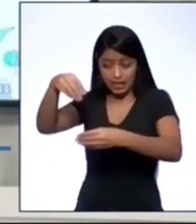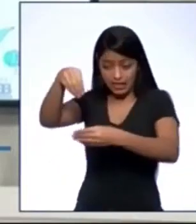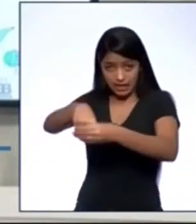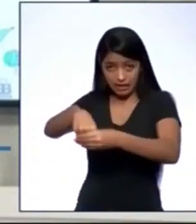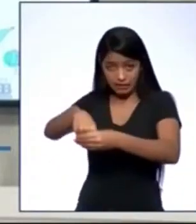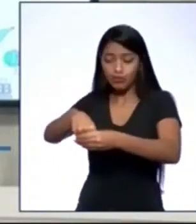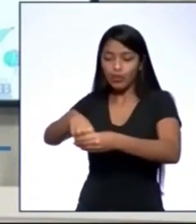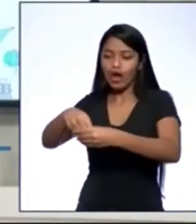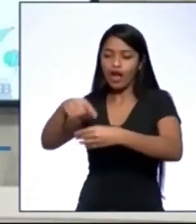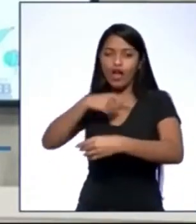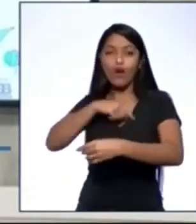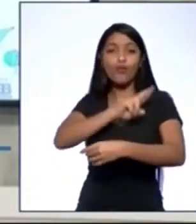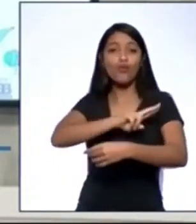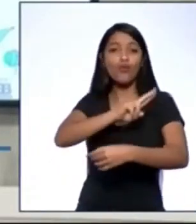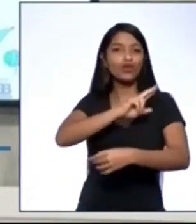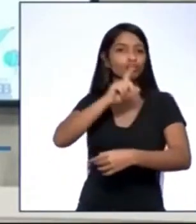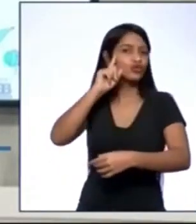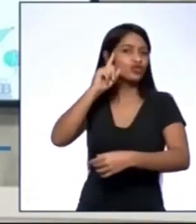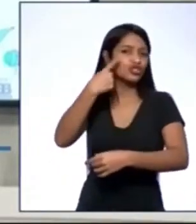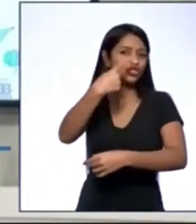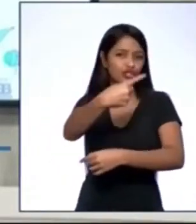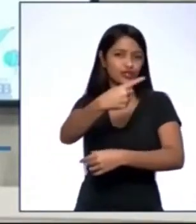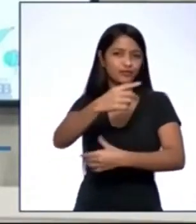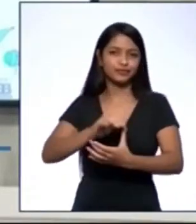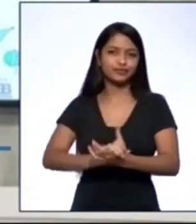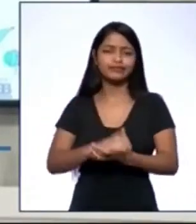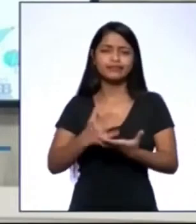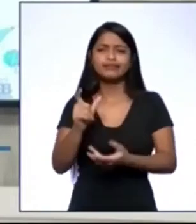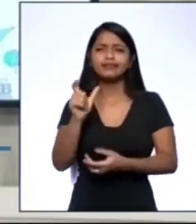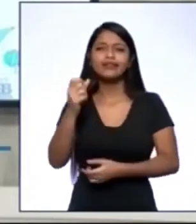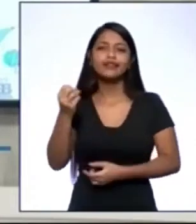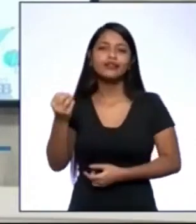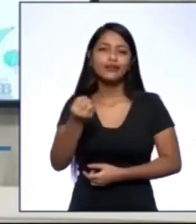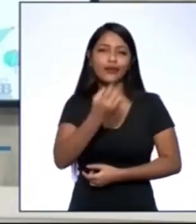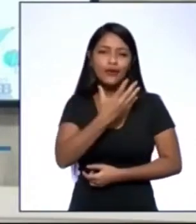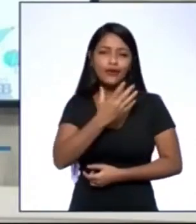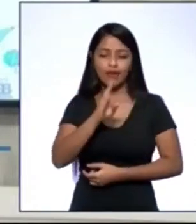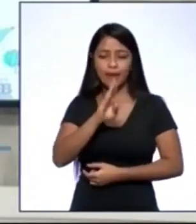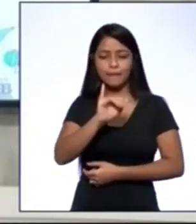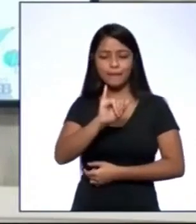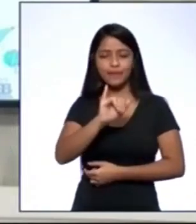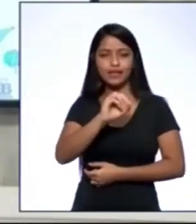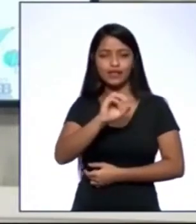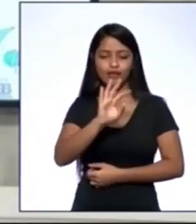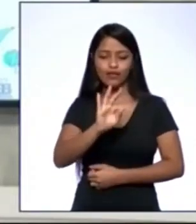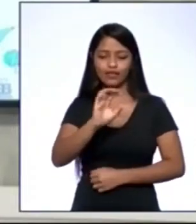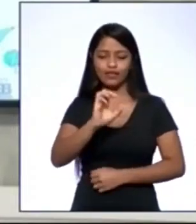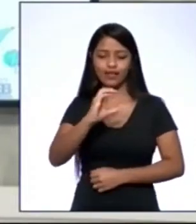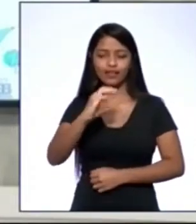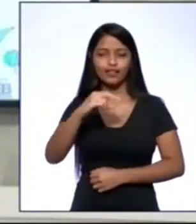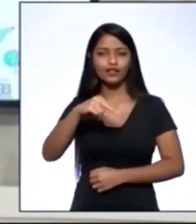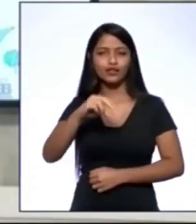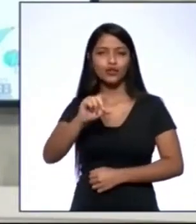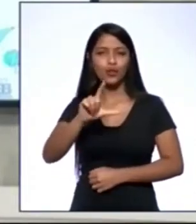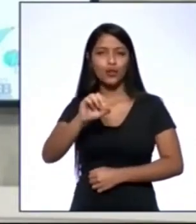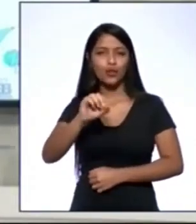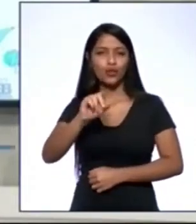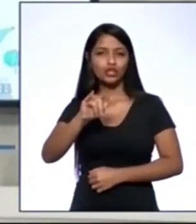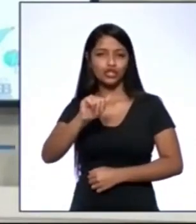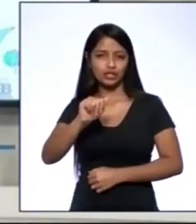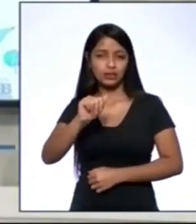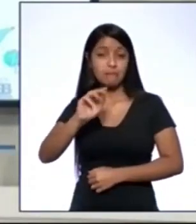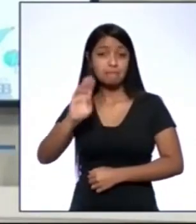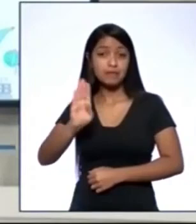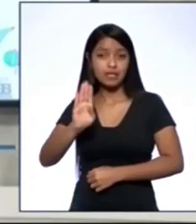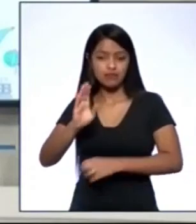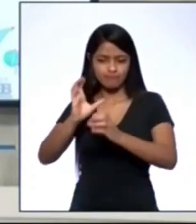cotidiano. Apesar de ser uma palavra nova, moderna, biotecnologia, os processos que envolvem